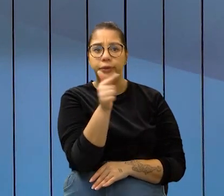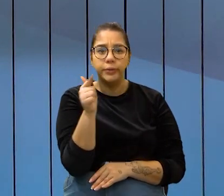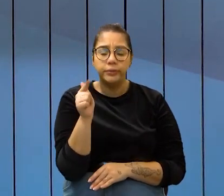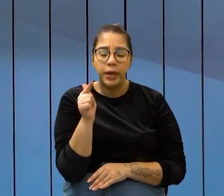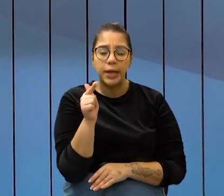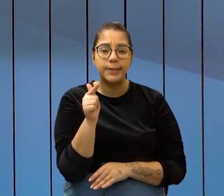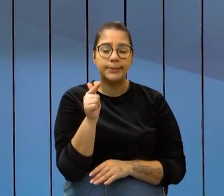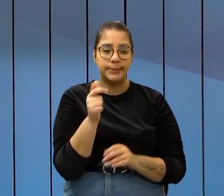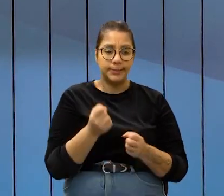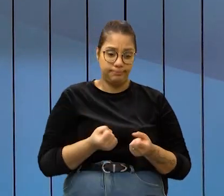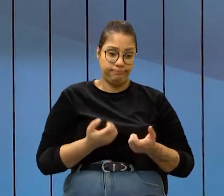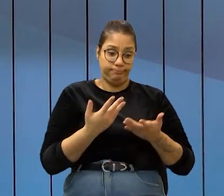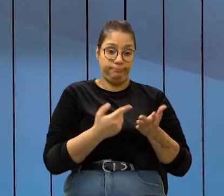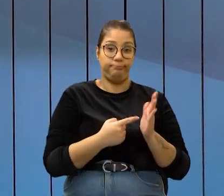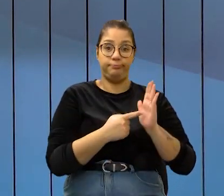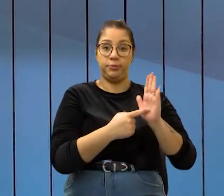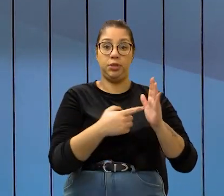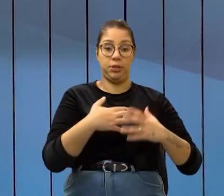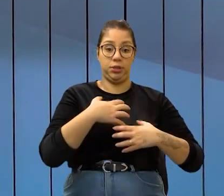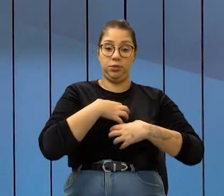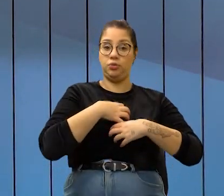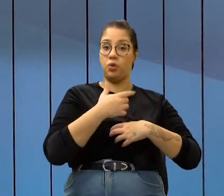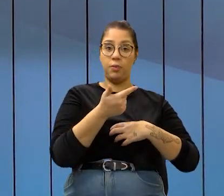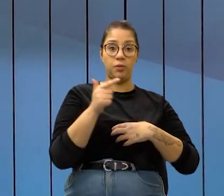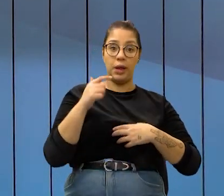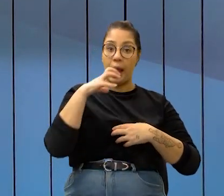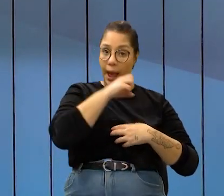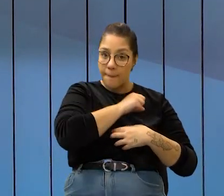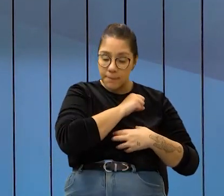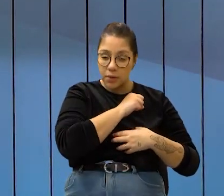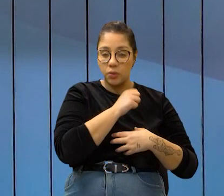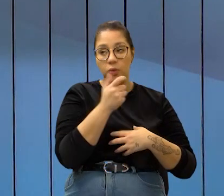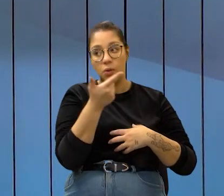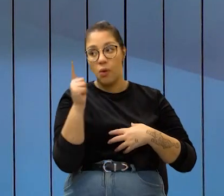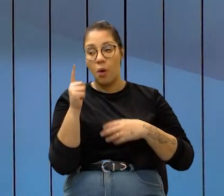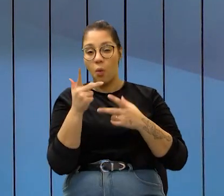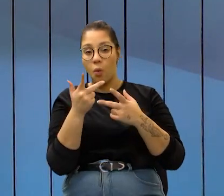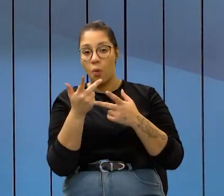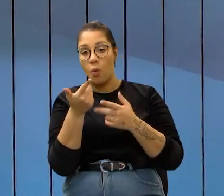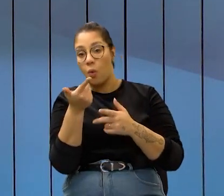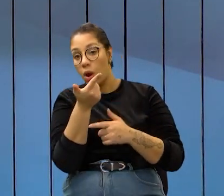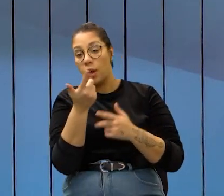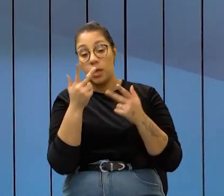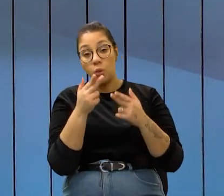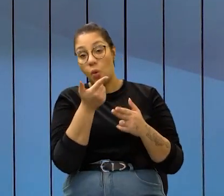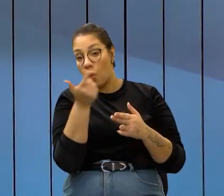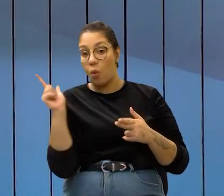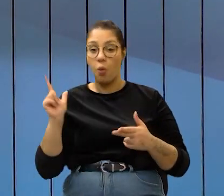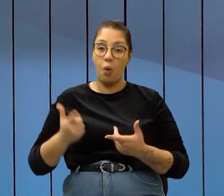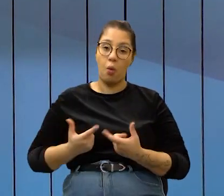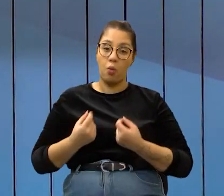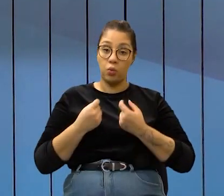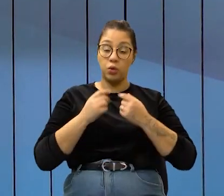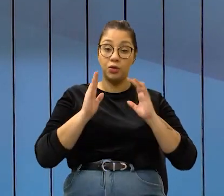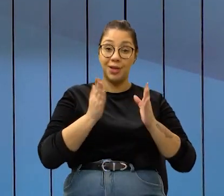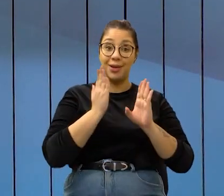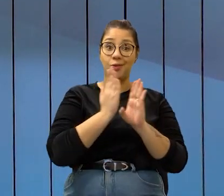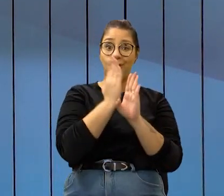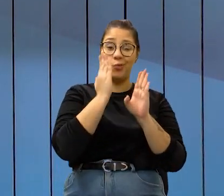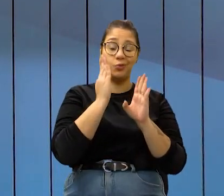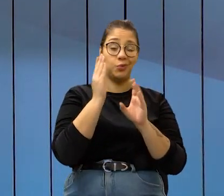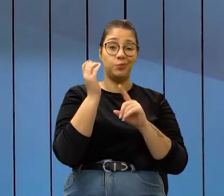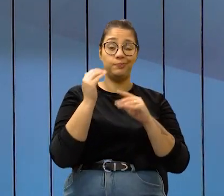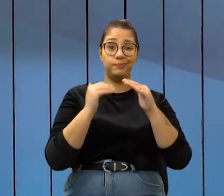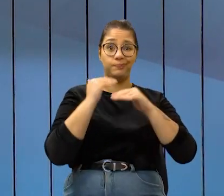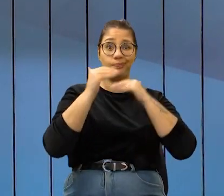silencioso, ele não dá tantos sintomas tão rapidamente quanto outros, por isso que acaba descobrindo já numa